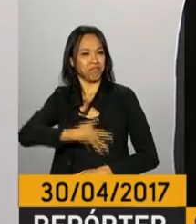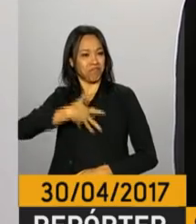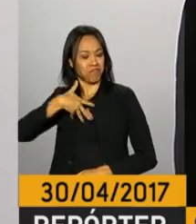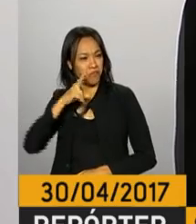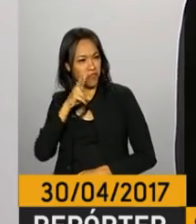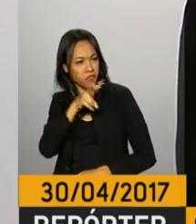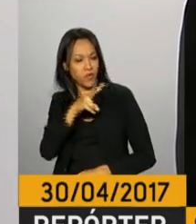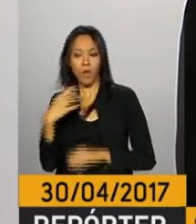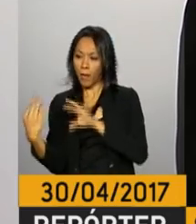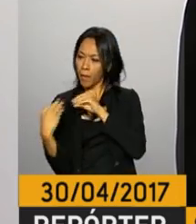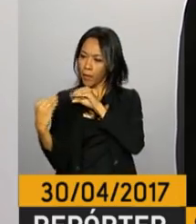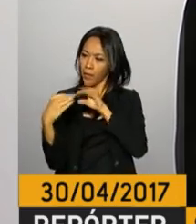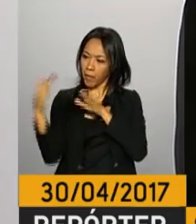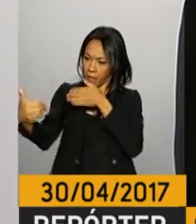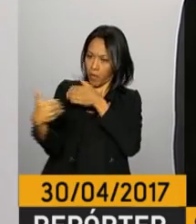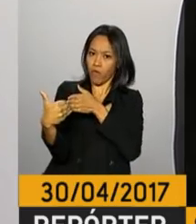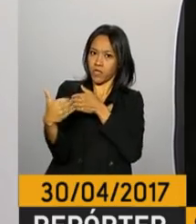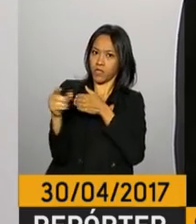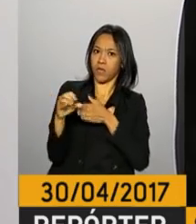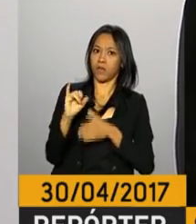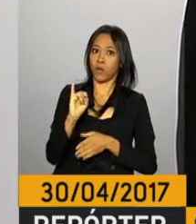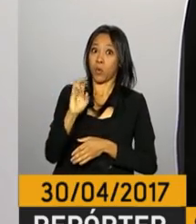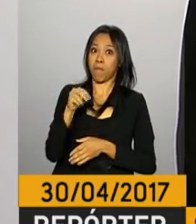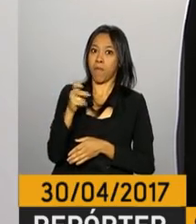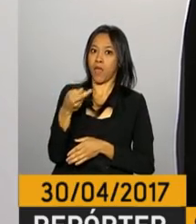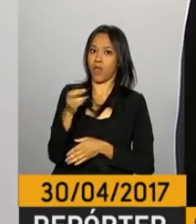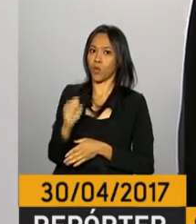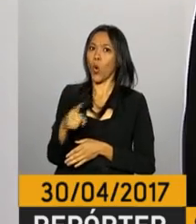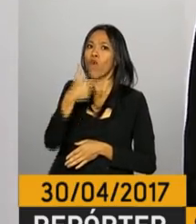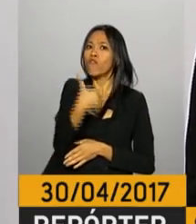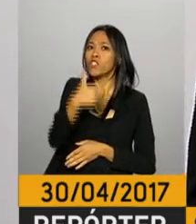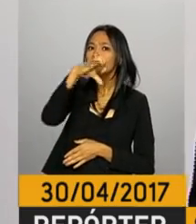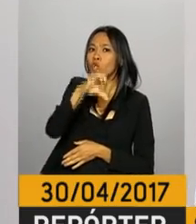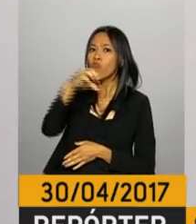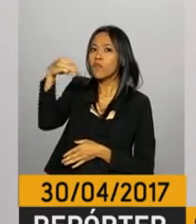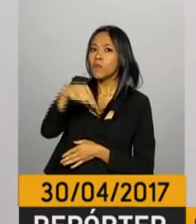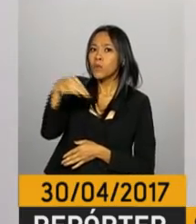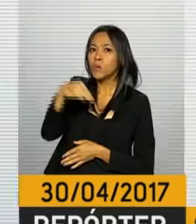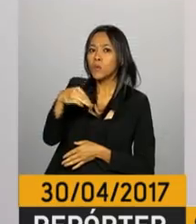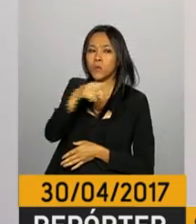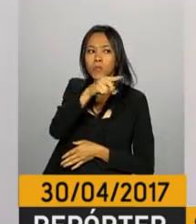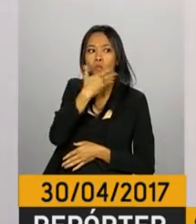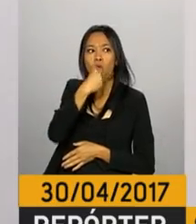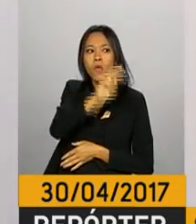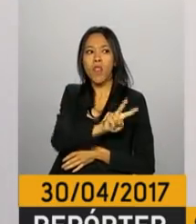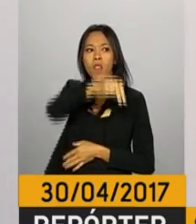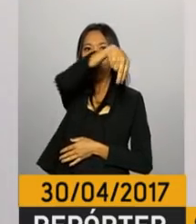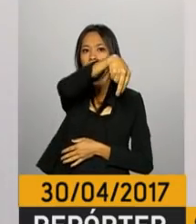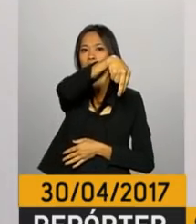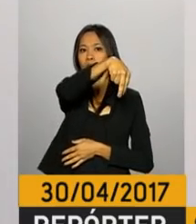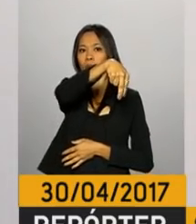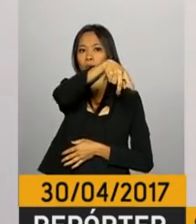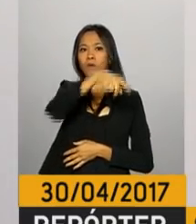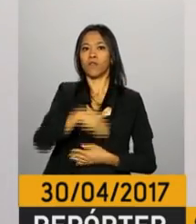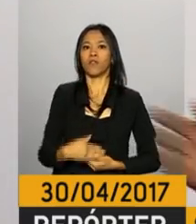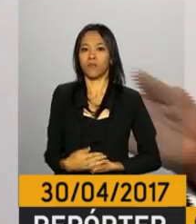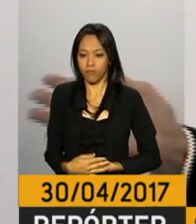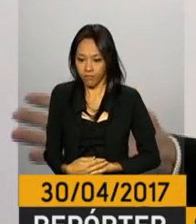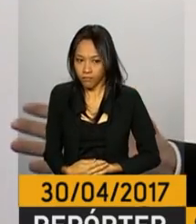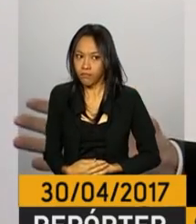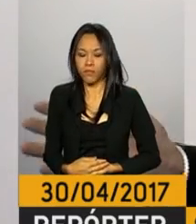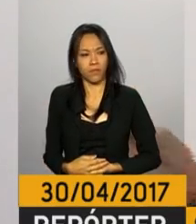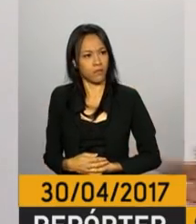enquanto conversávamos eu e o imperador, e quando deu 29 minutos, ele levantou-se e fez uma reverência